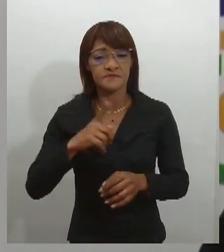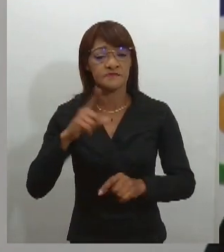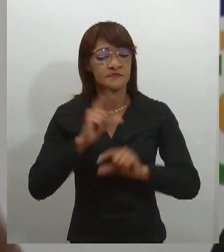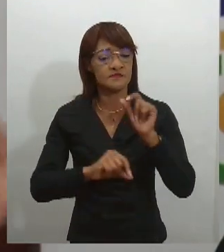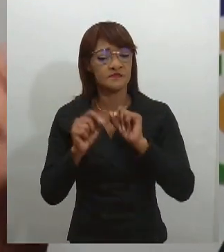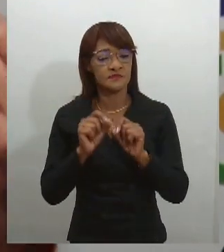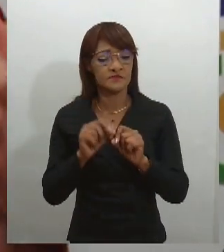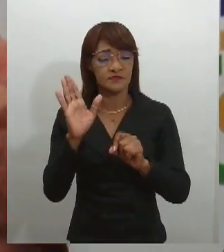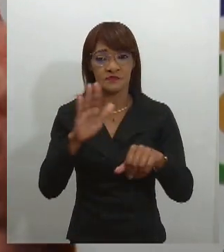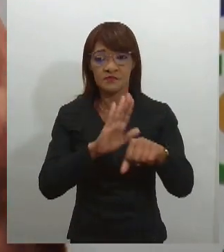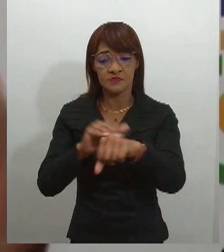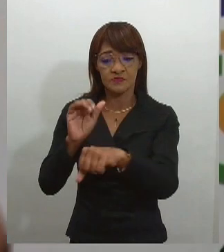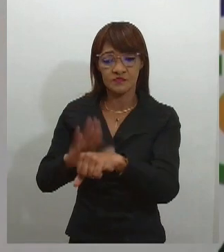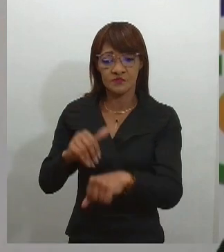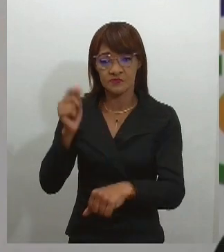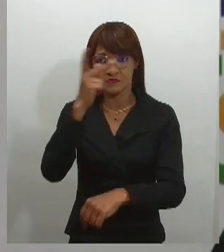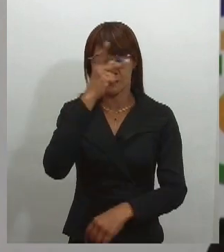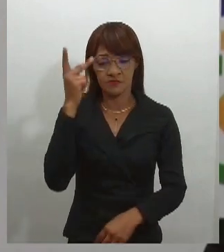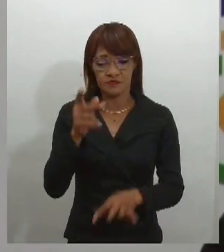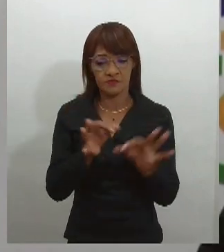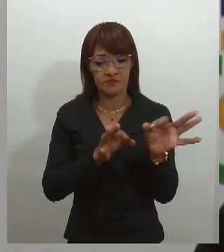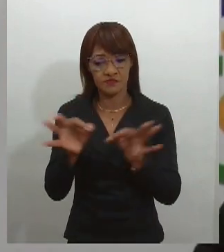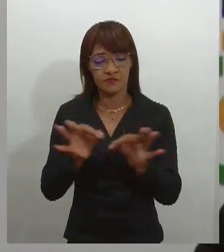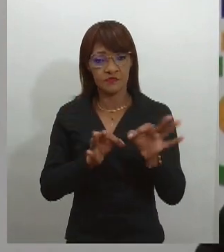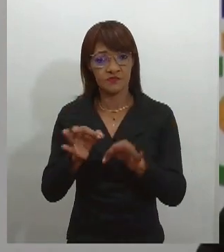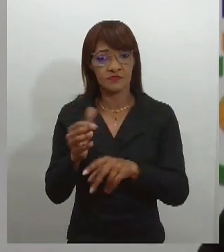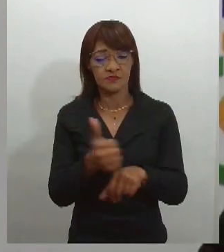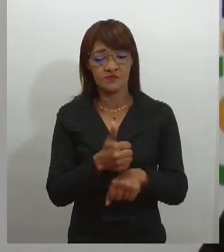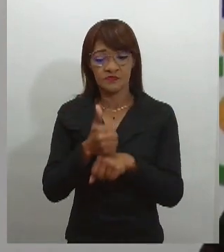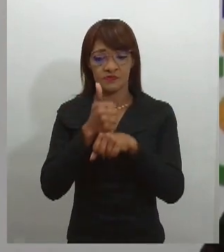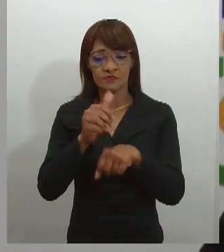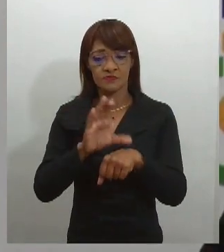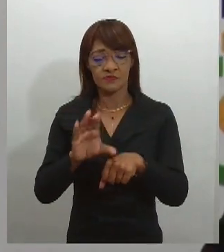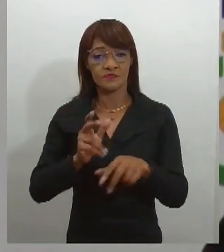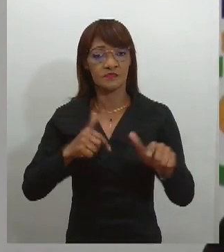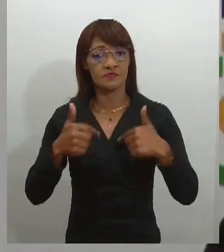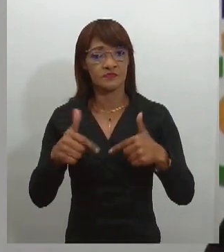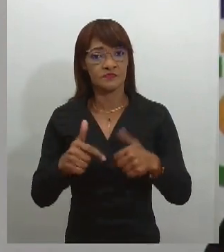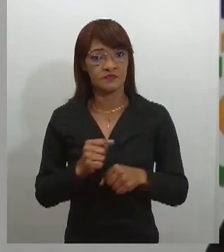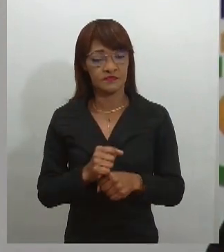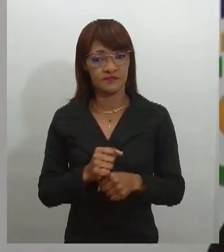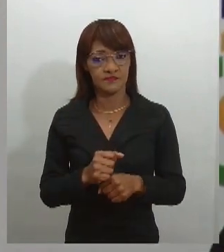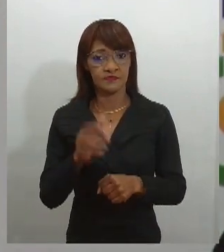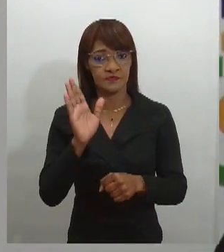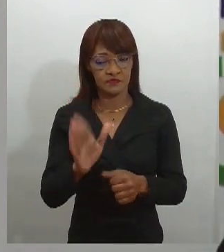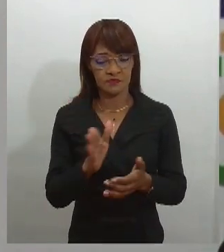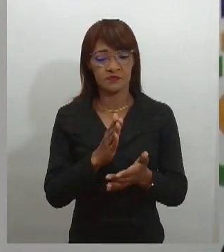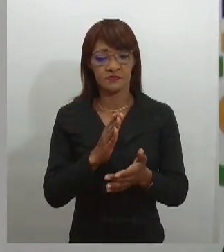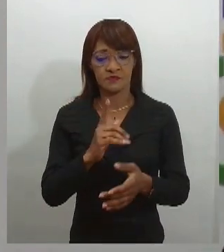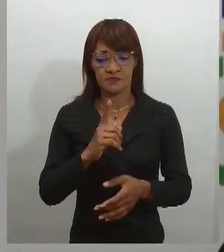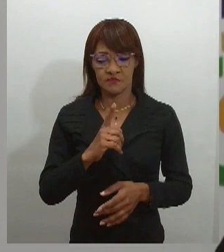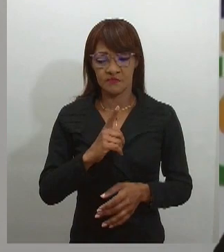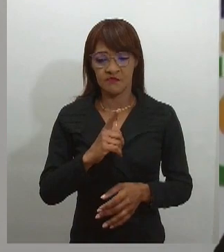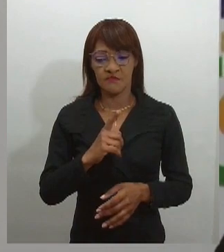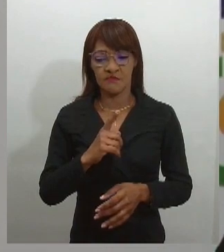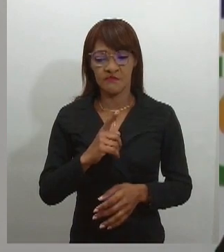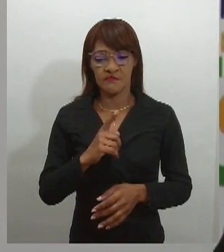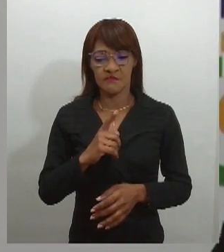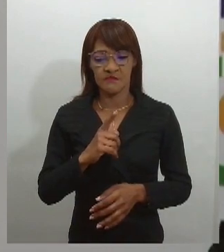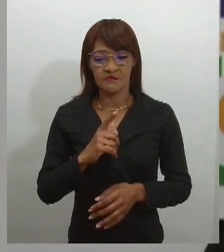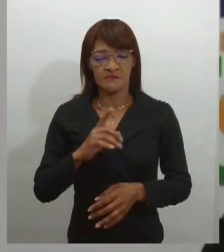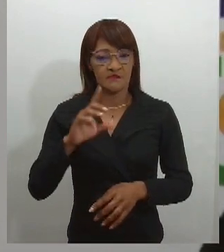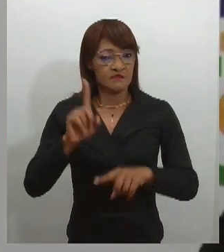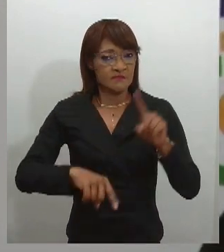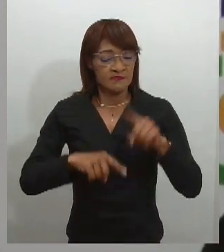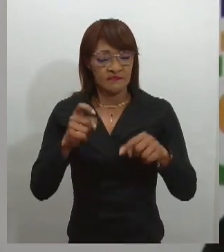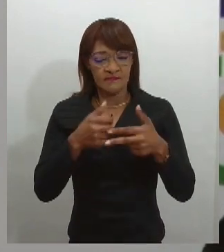poderem fazer o aperfeiçoamento dos profissionais que lá vão trabalhar. Já está pronto, né, os equipamentos que vão mandar